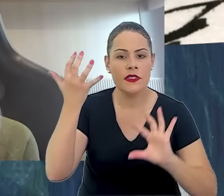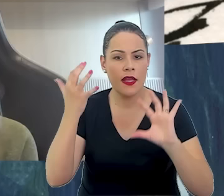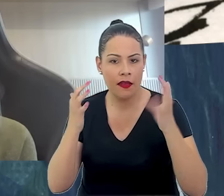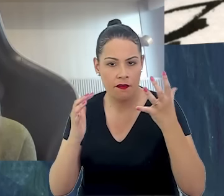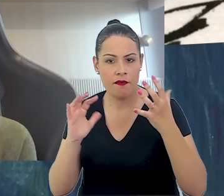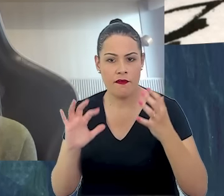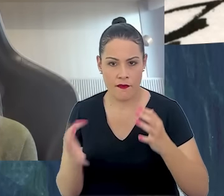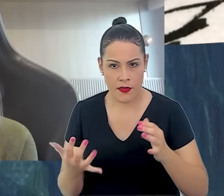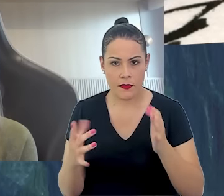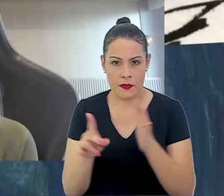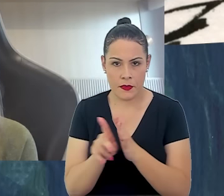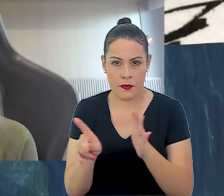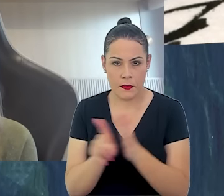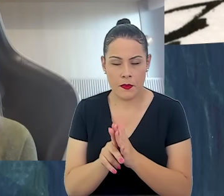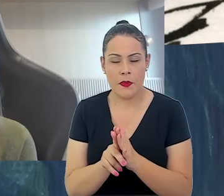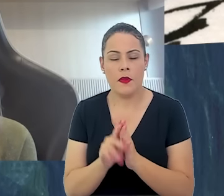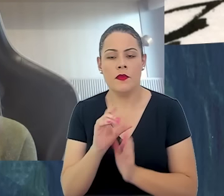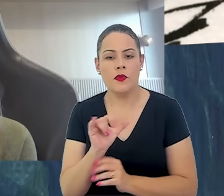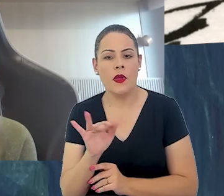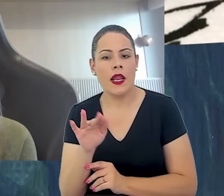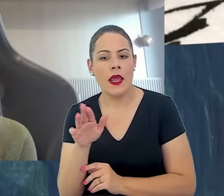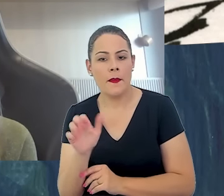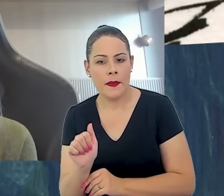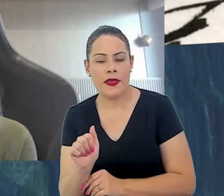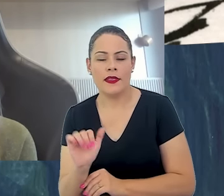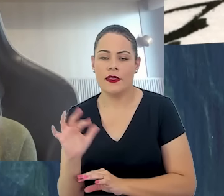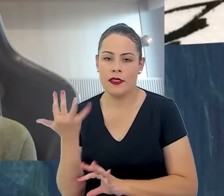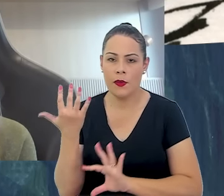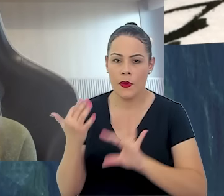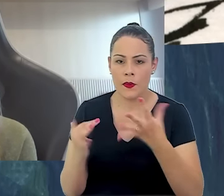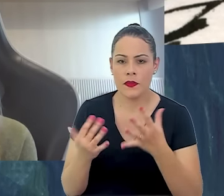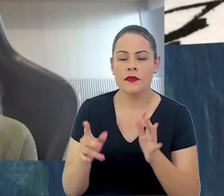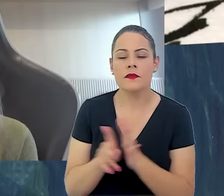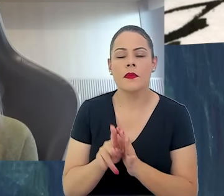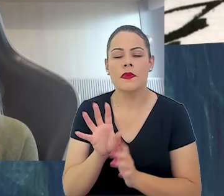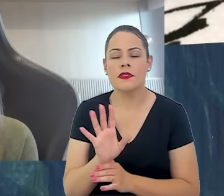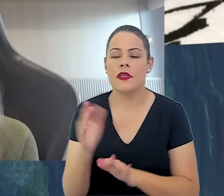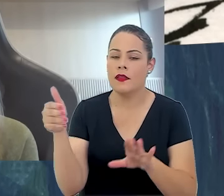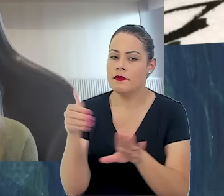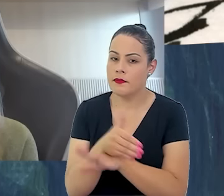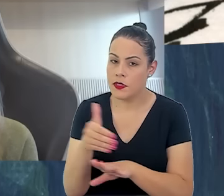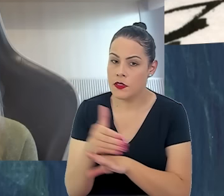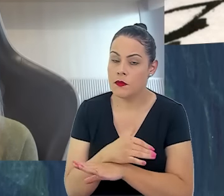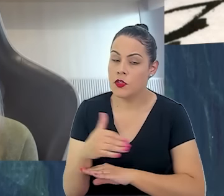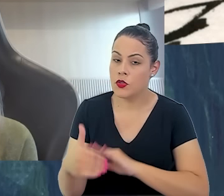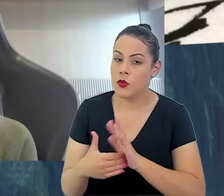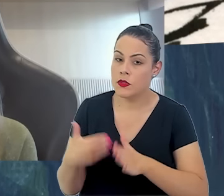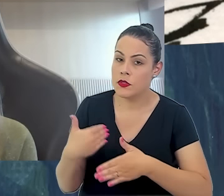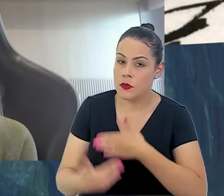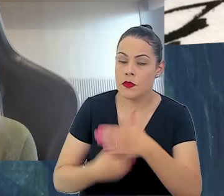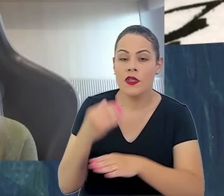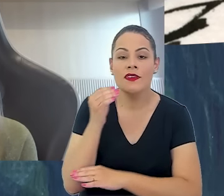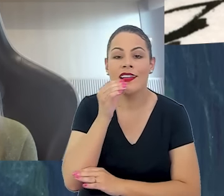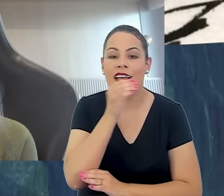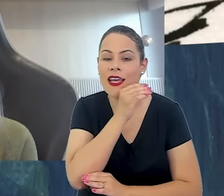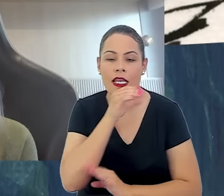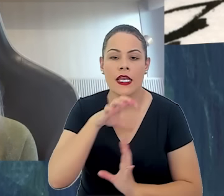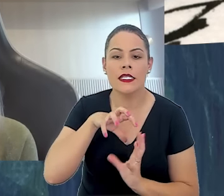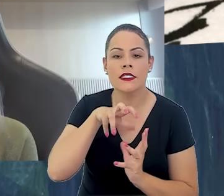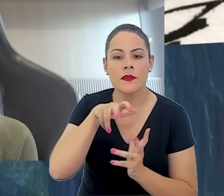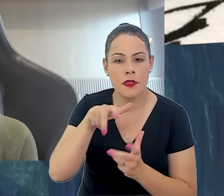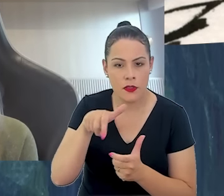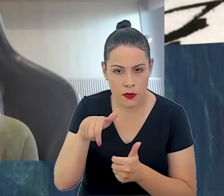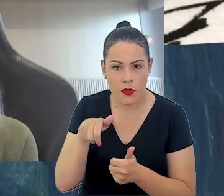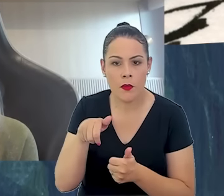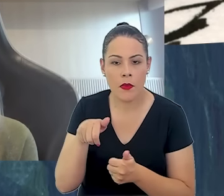eventos climáticos, esses eventos climáticos extremos, que fazem parte desse processo de aquecimento